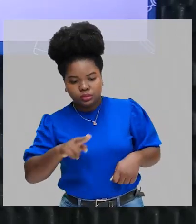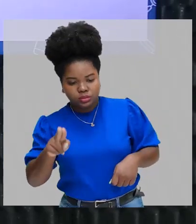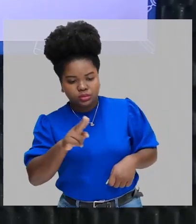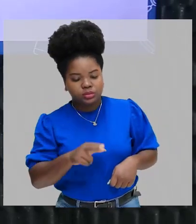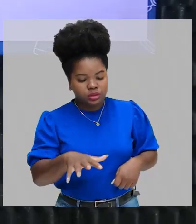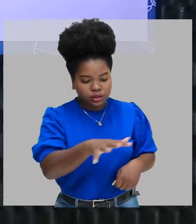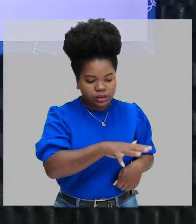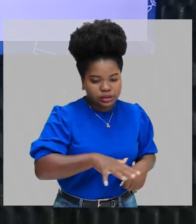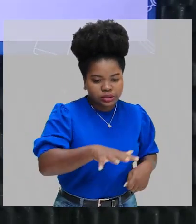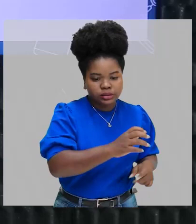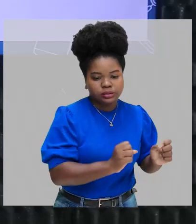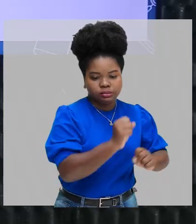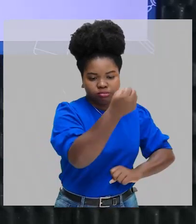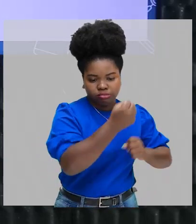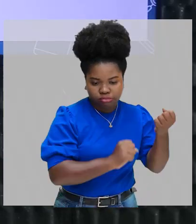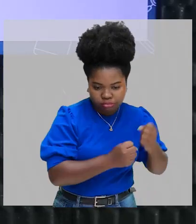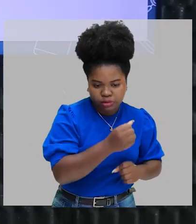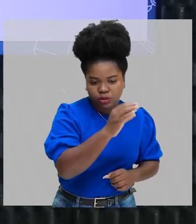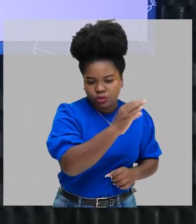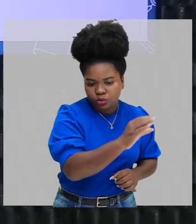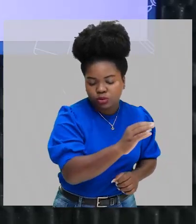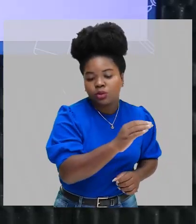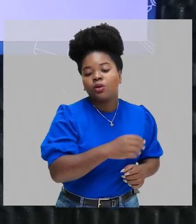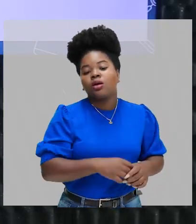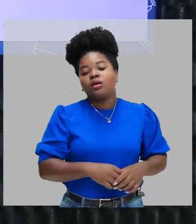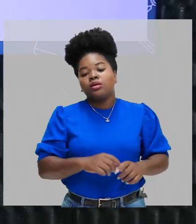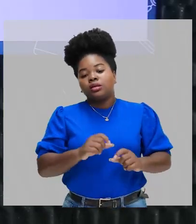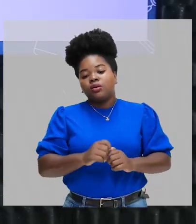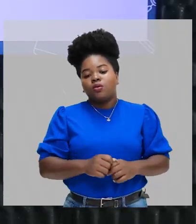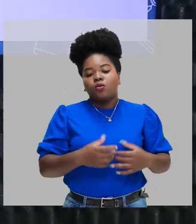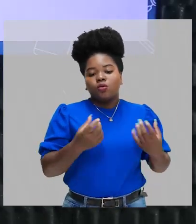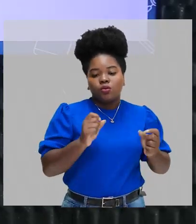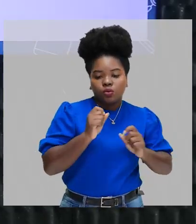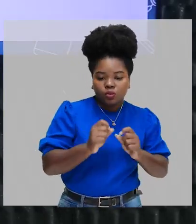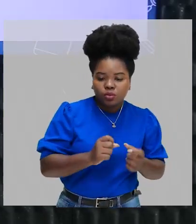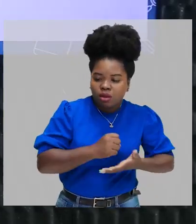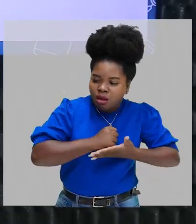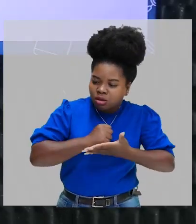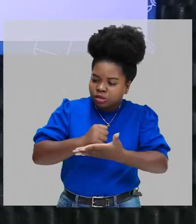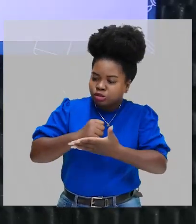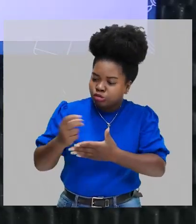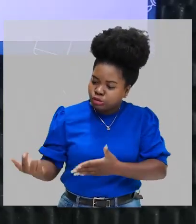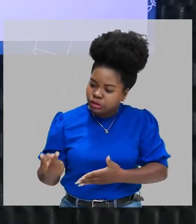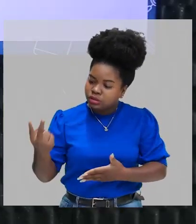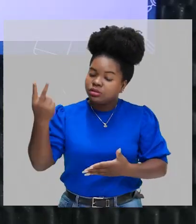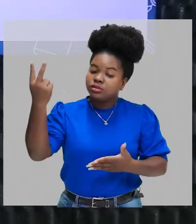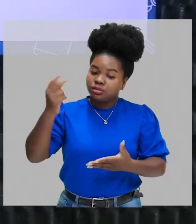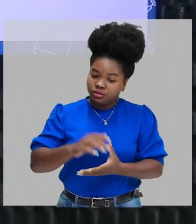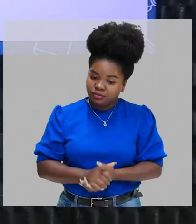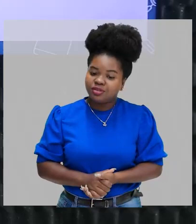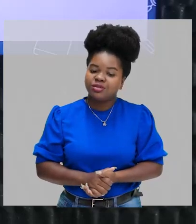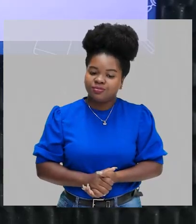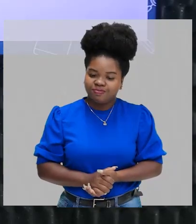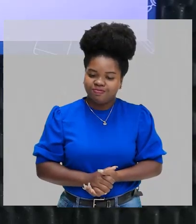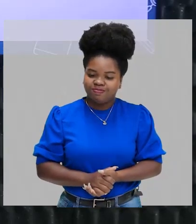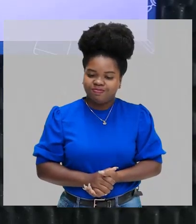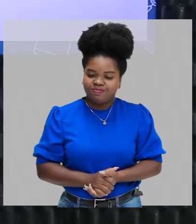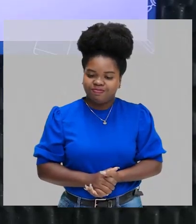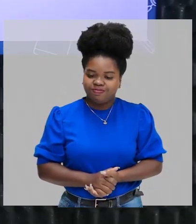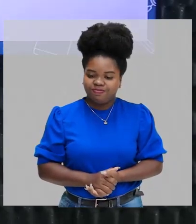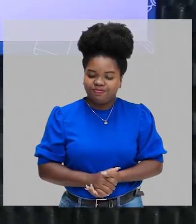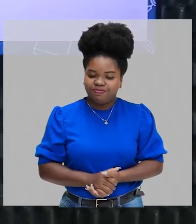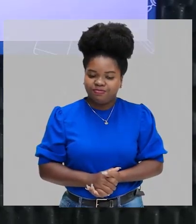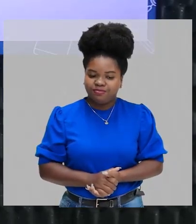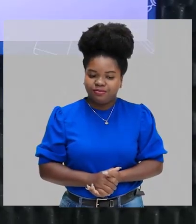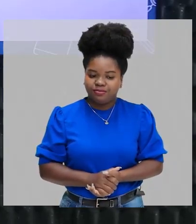mercado, a indústria cultural, como meio de promoção dos seus valores culturais e também valores estéticos. Então,